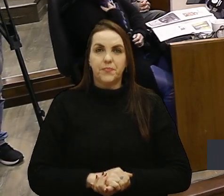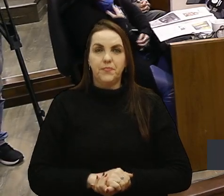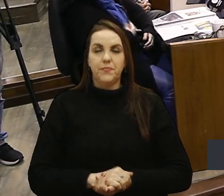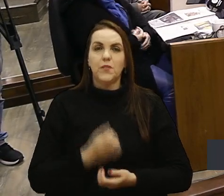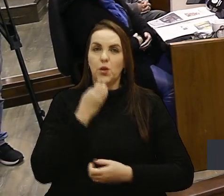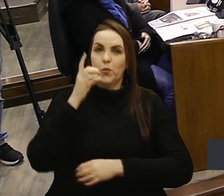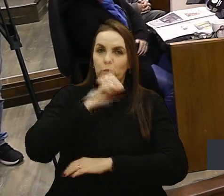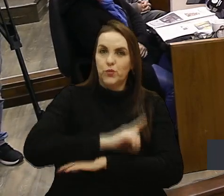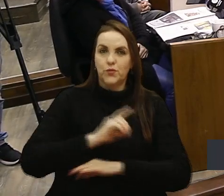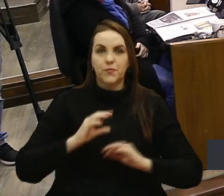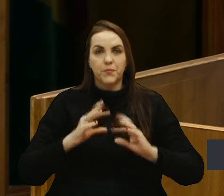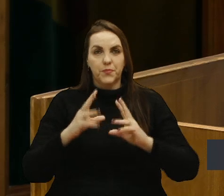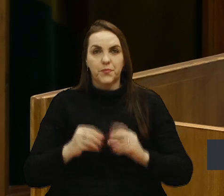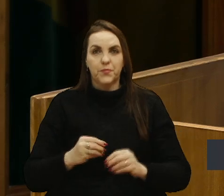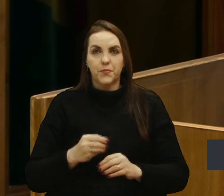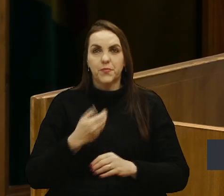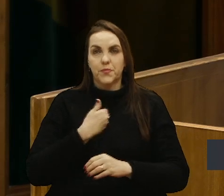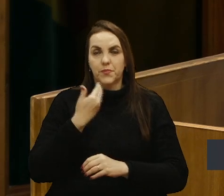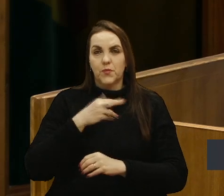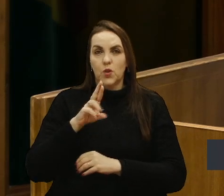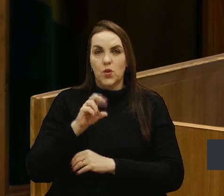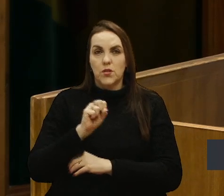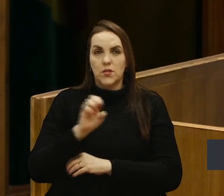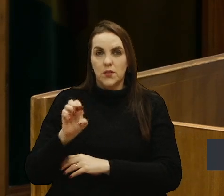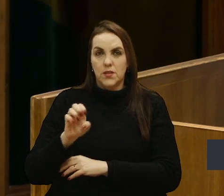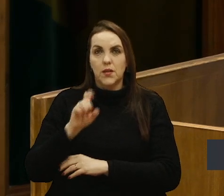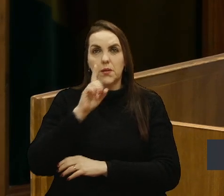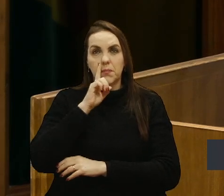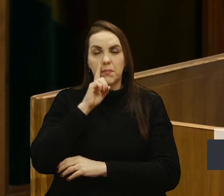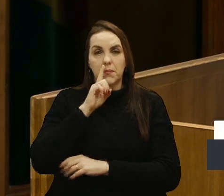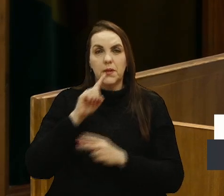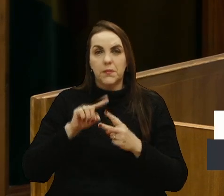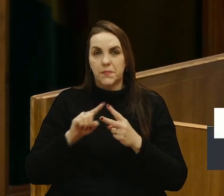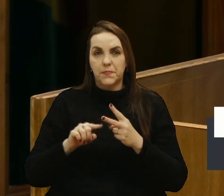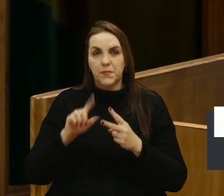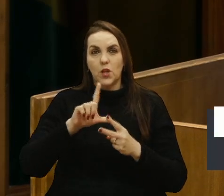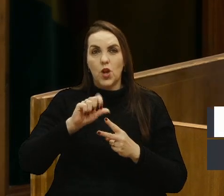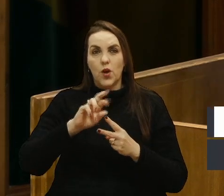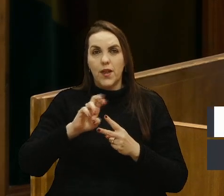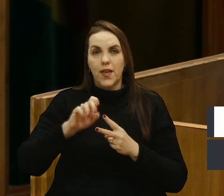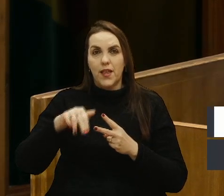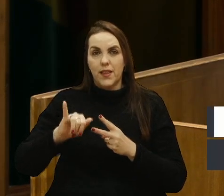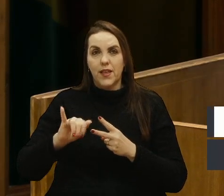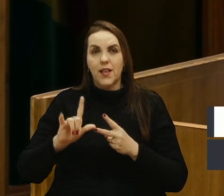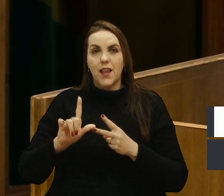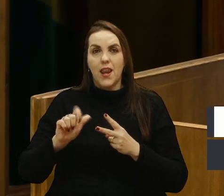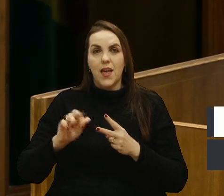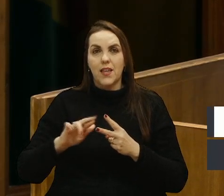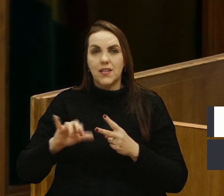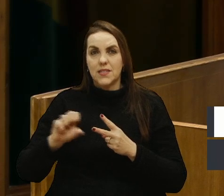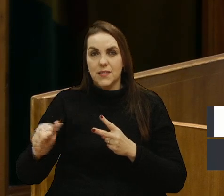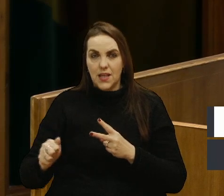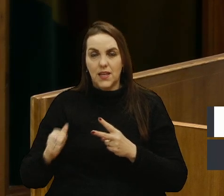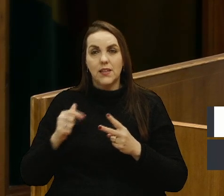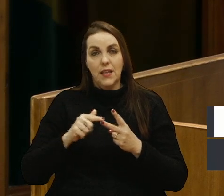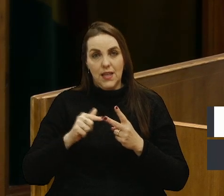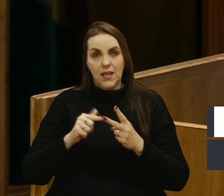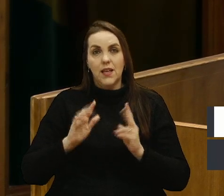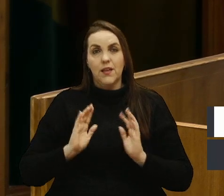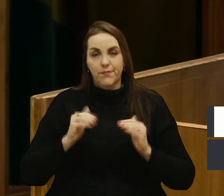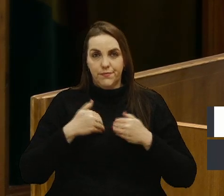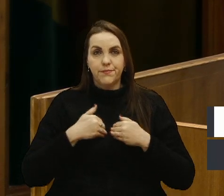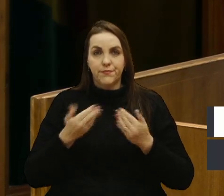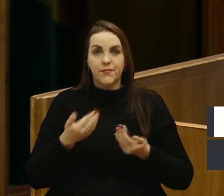Bom dia a todos, sou Rose Joaquim, mãe da Lorena e da Larissa. A Larissa é autista, então eu sou mãe atípica. Falar da